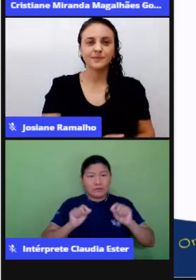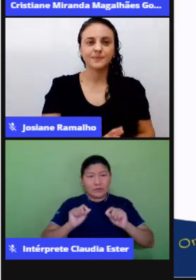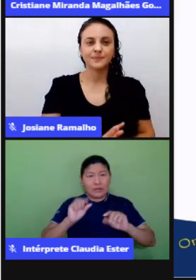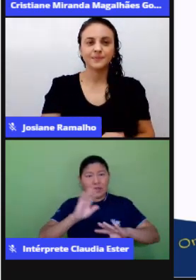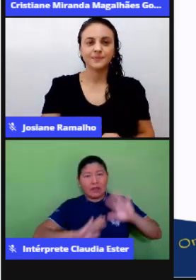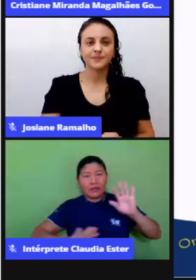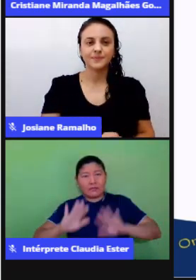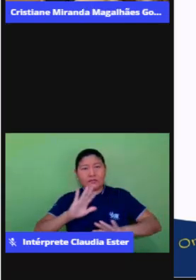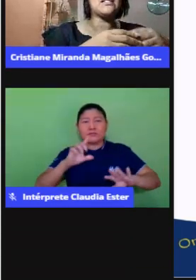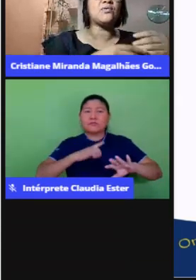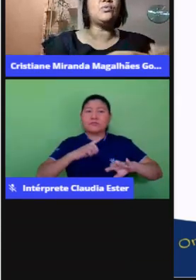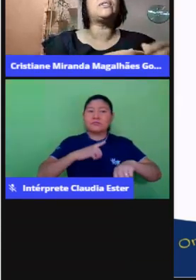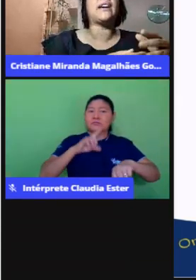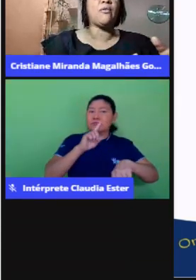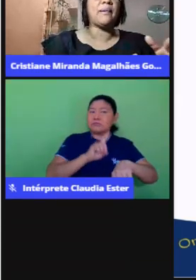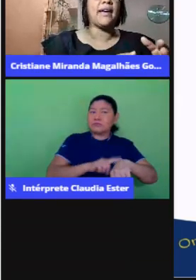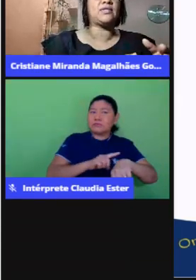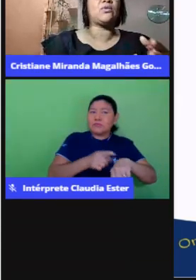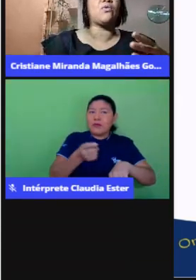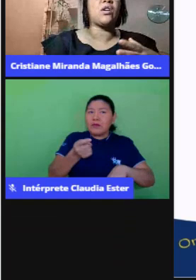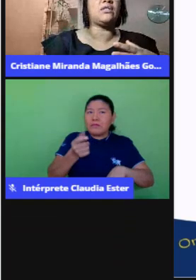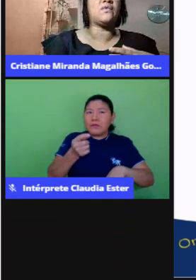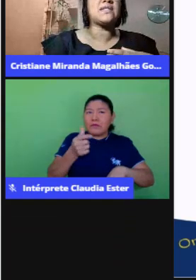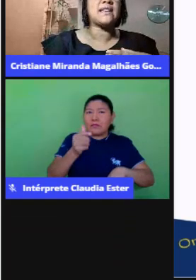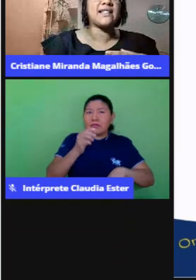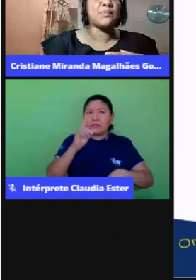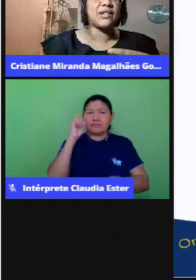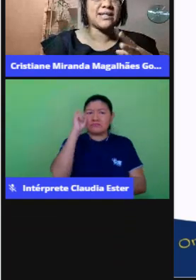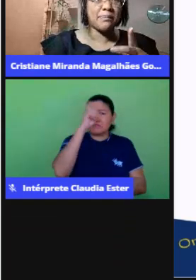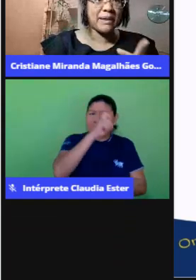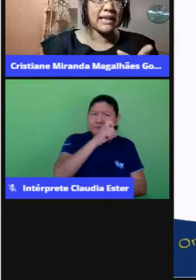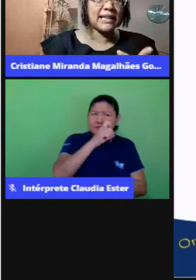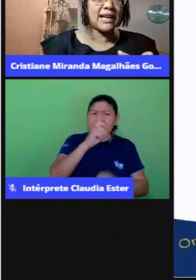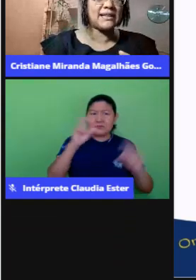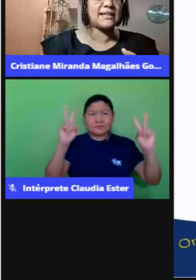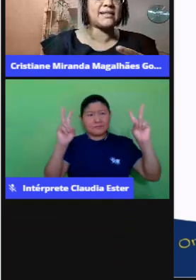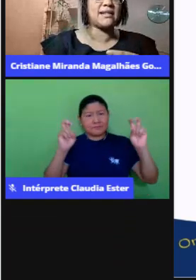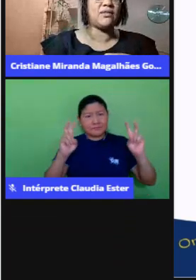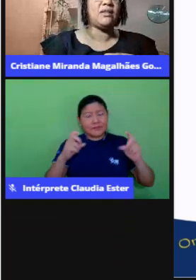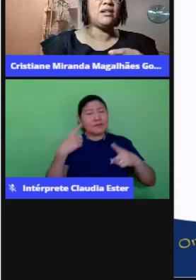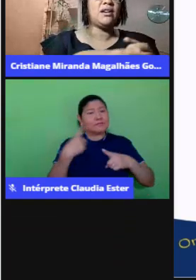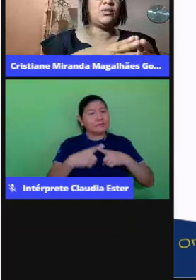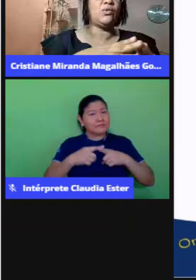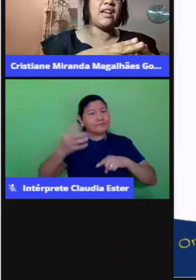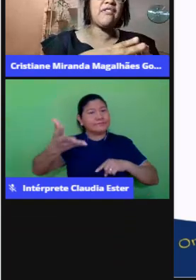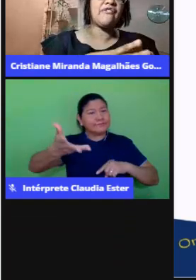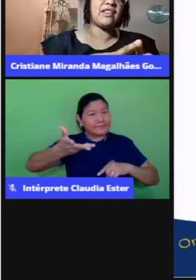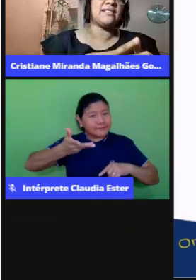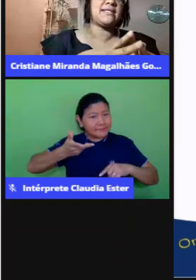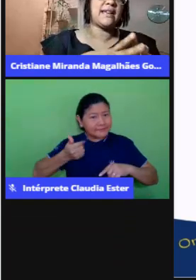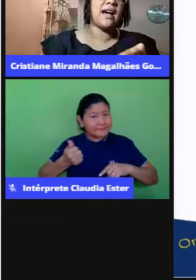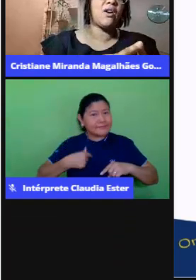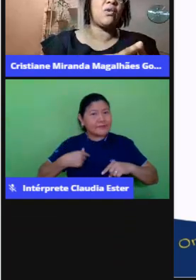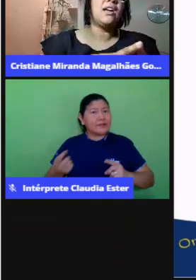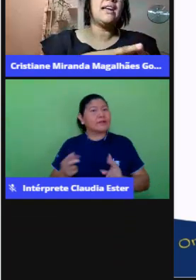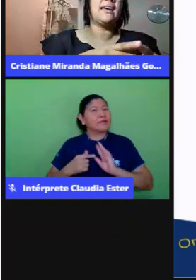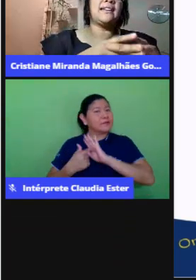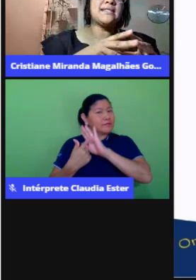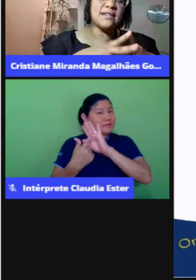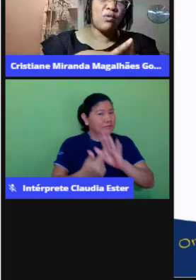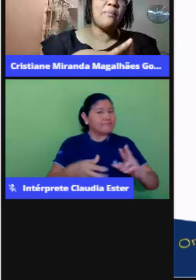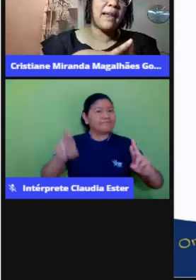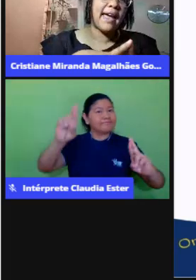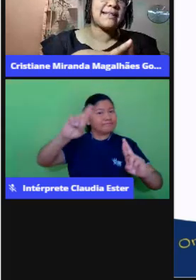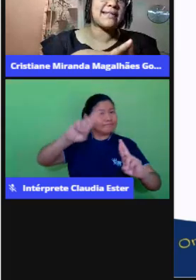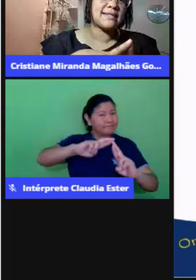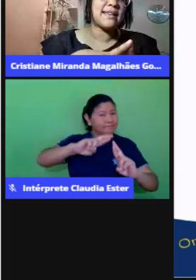para trabalhar determinado assunto que é complexo. Concordo com vocês, porque as habilidades que estão no referencial,